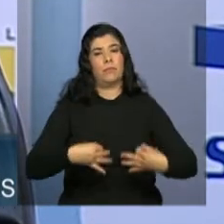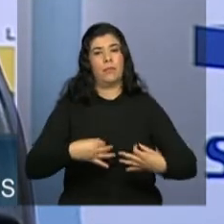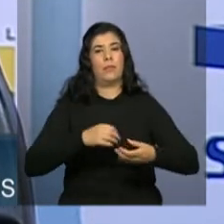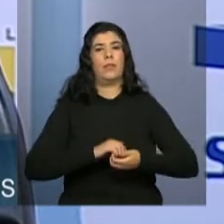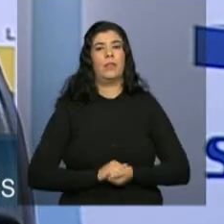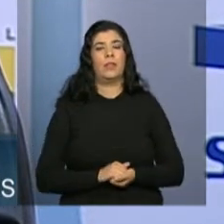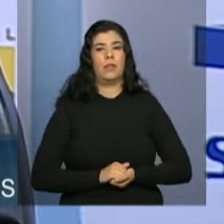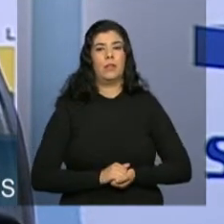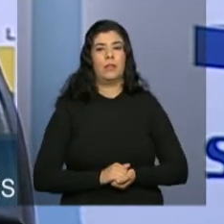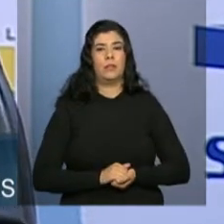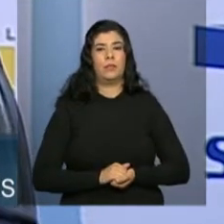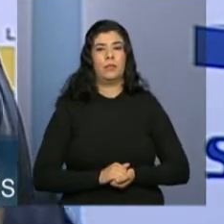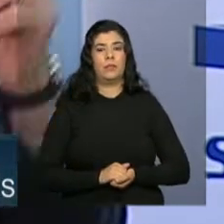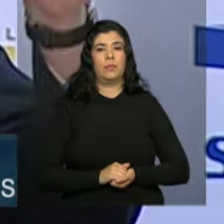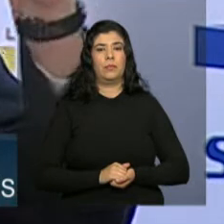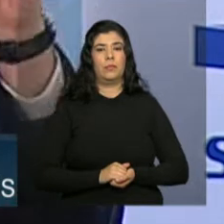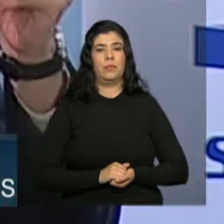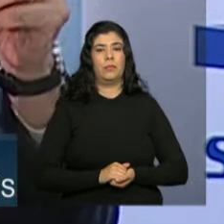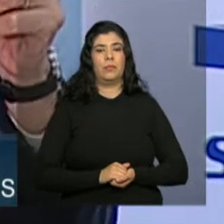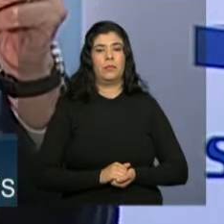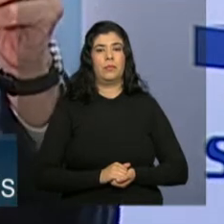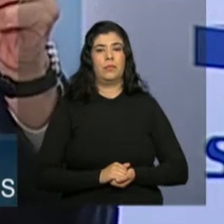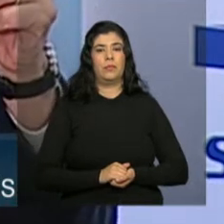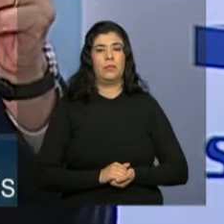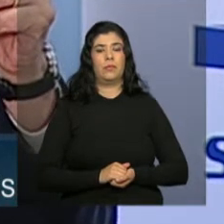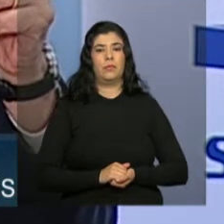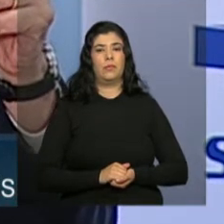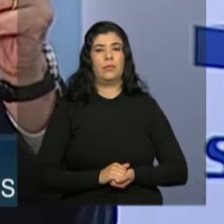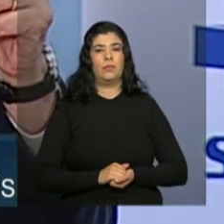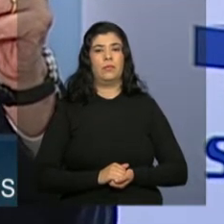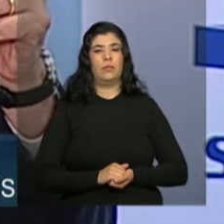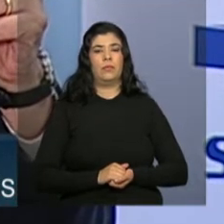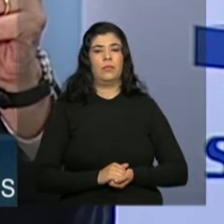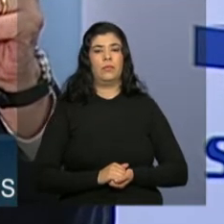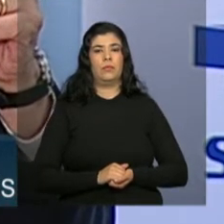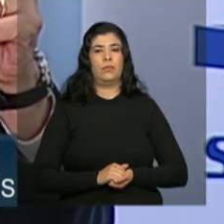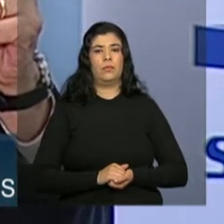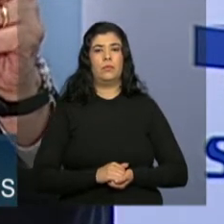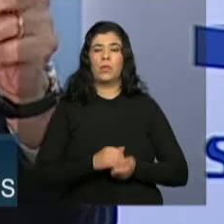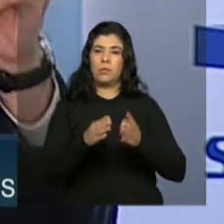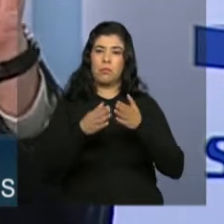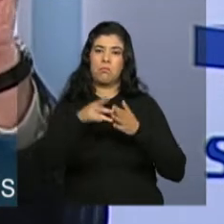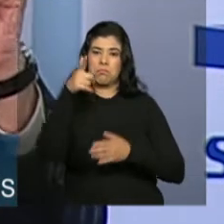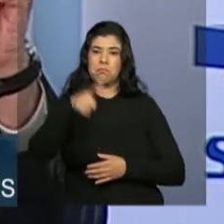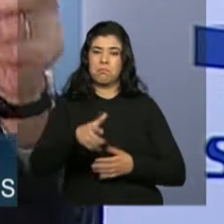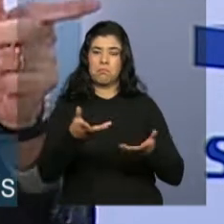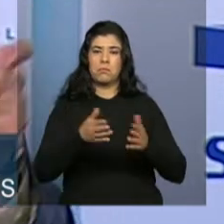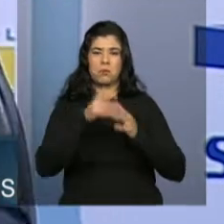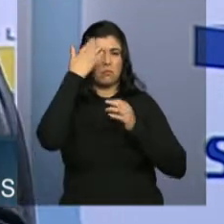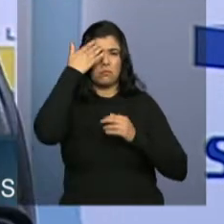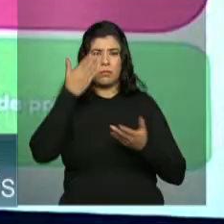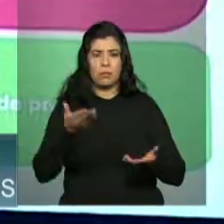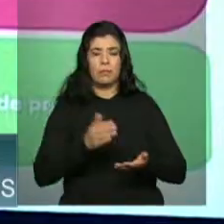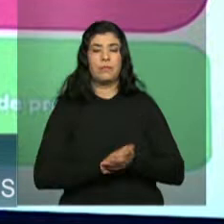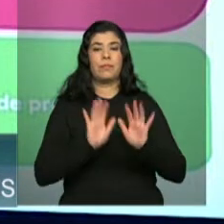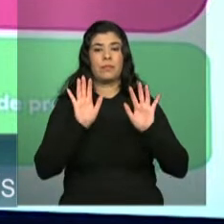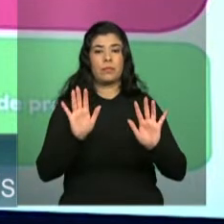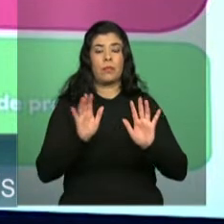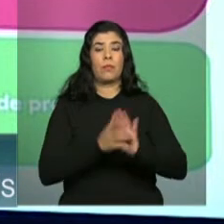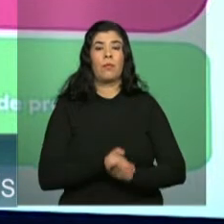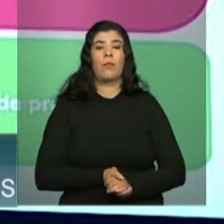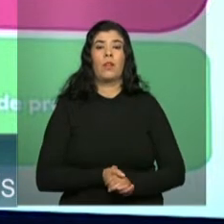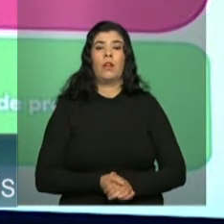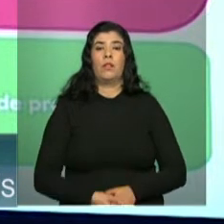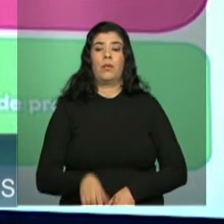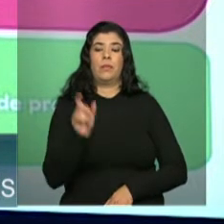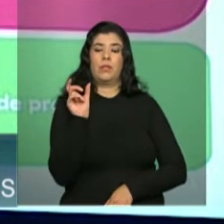e não entendeu porque fala desculpa o fator ver ele até